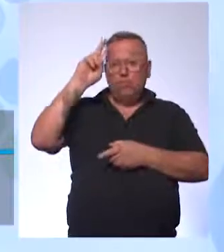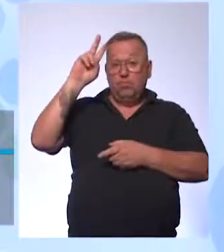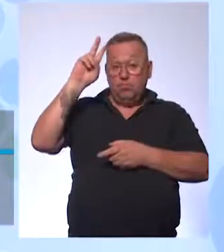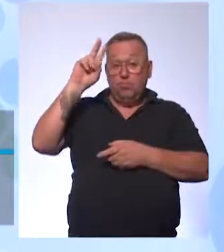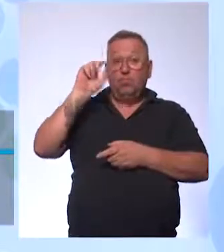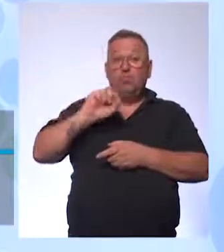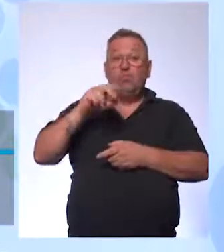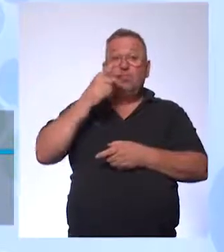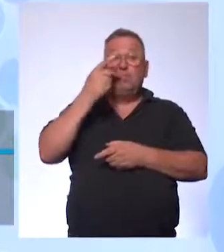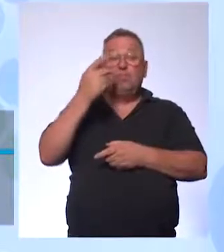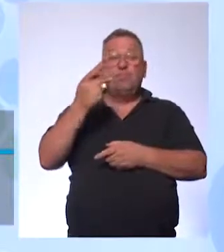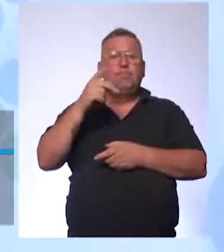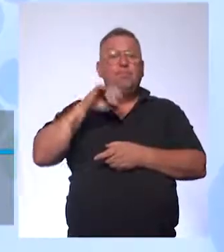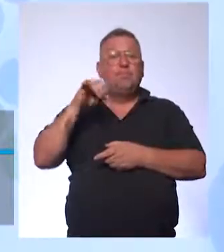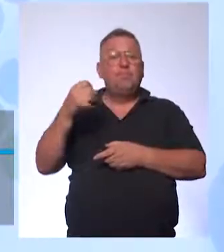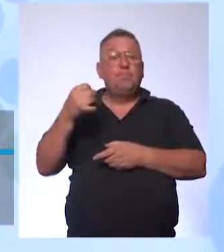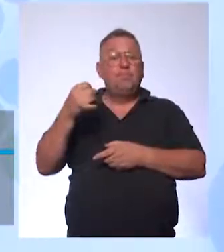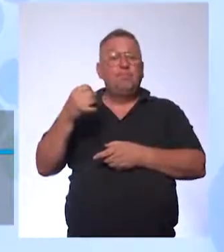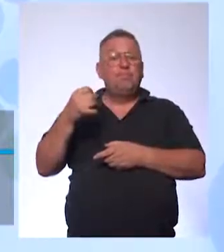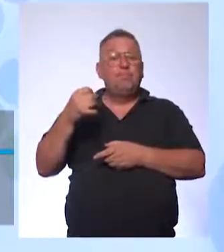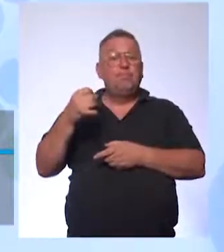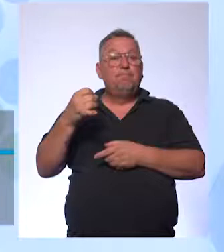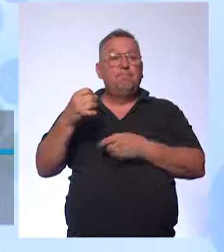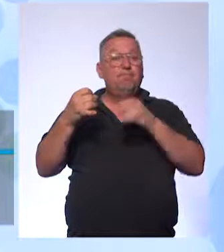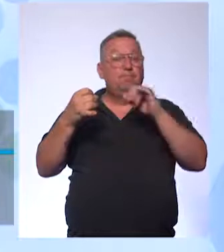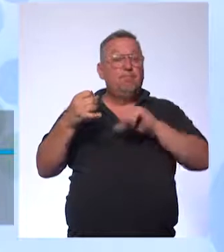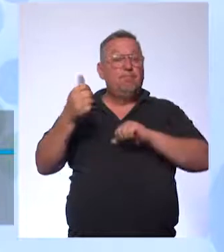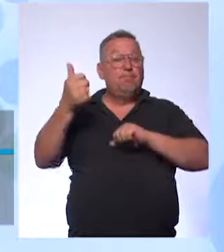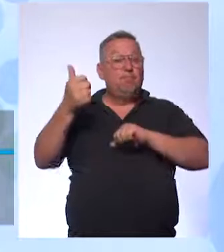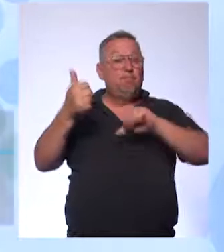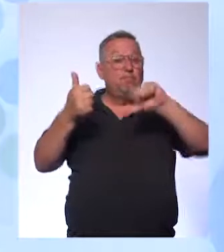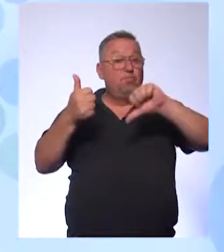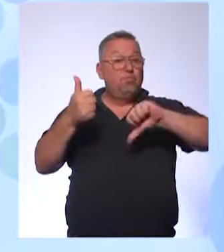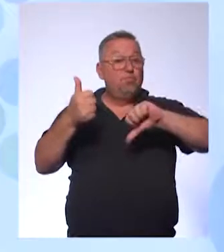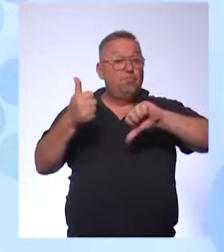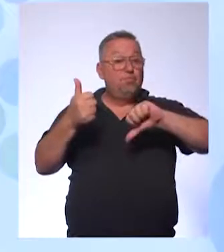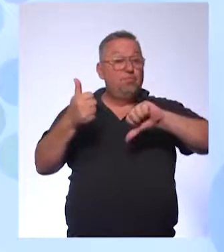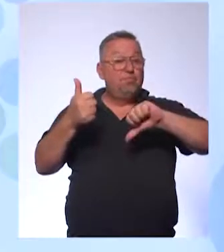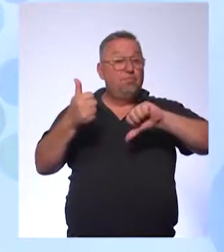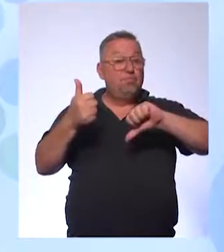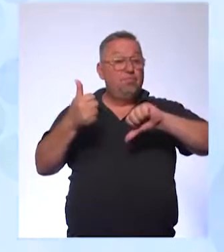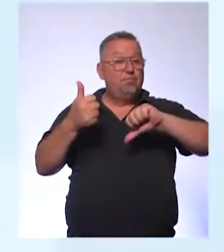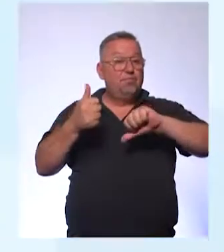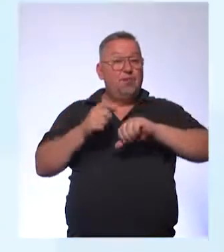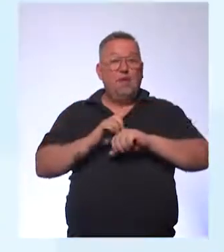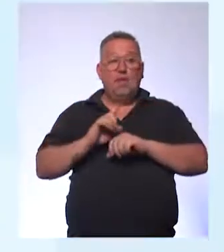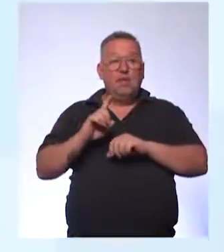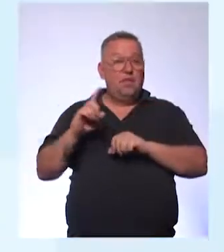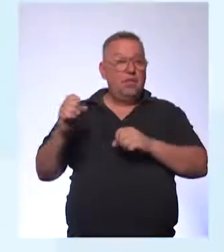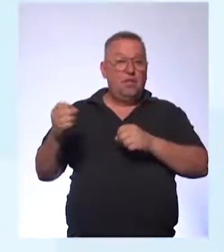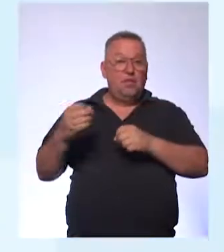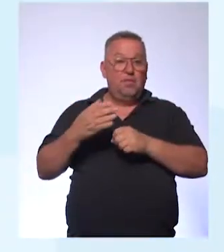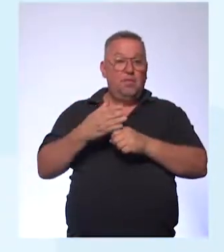menos aí uma vantagem, uma desvantagem da fonte...